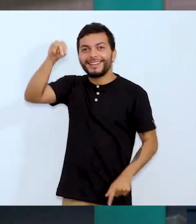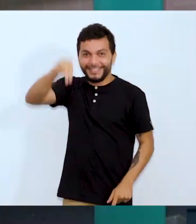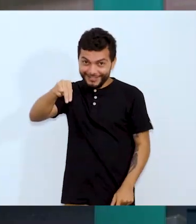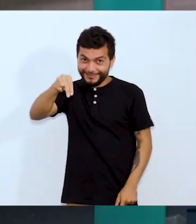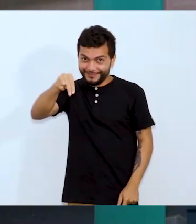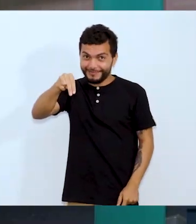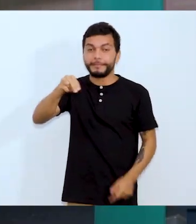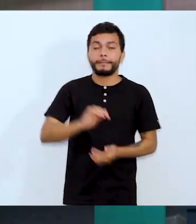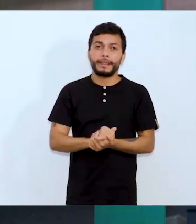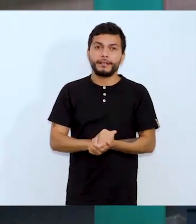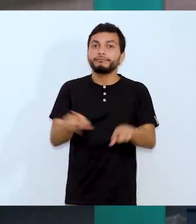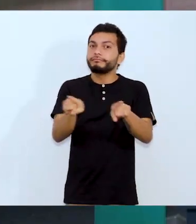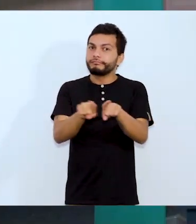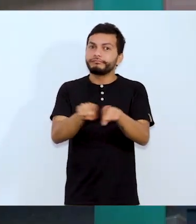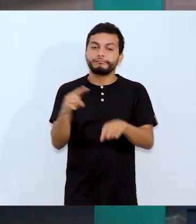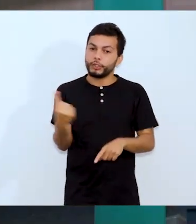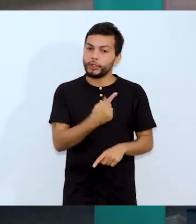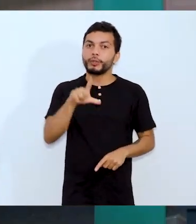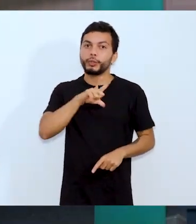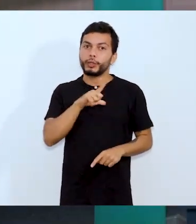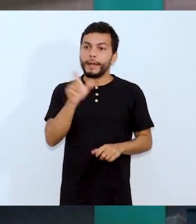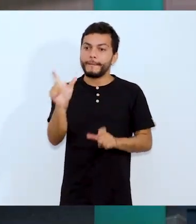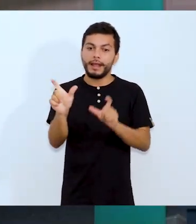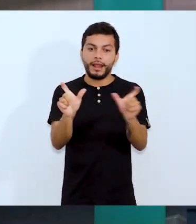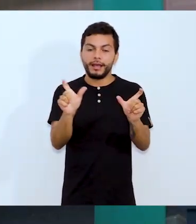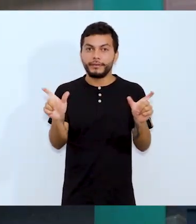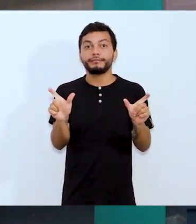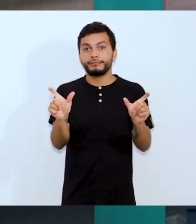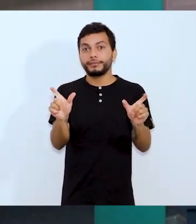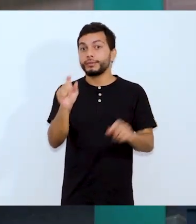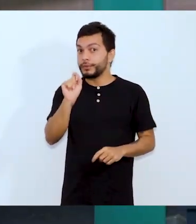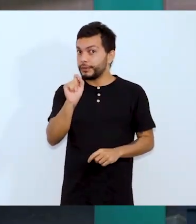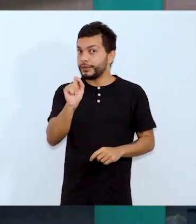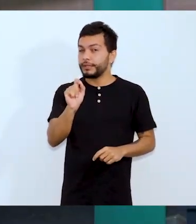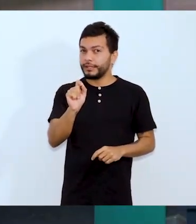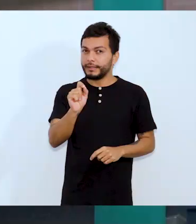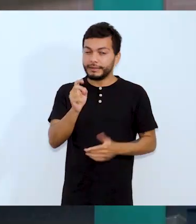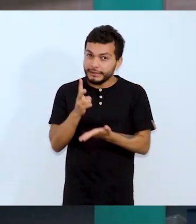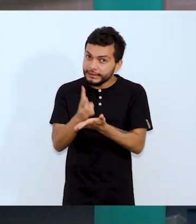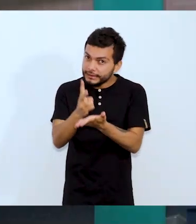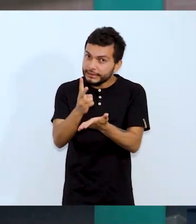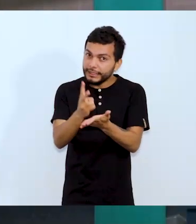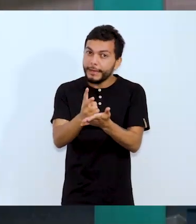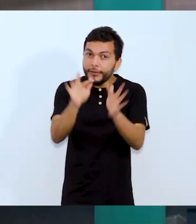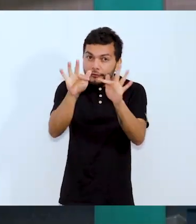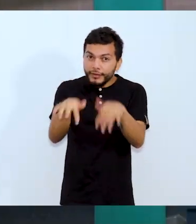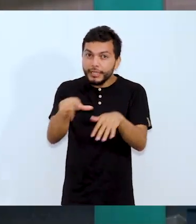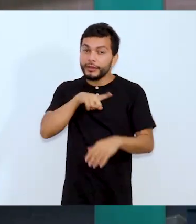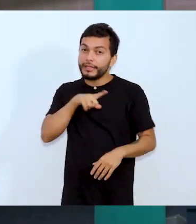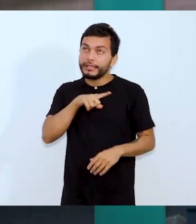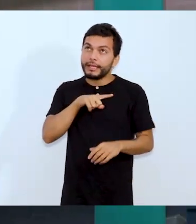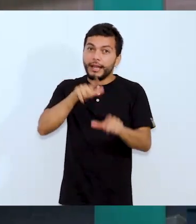N. Também nós temos as palavras. As palavras sempre terminam com a letra M.